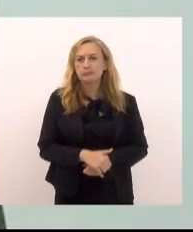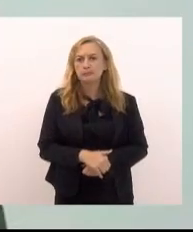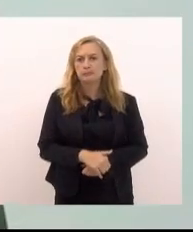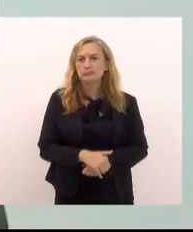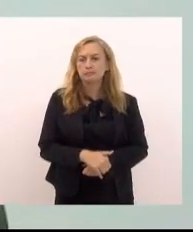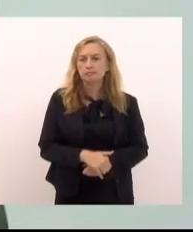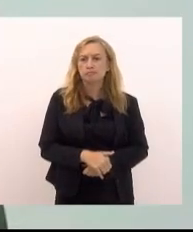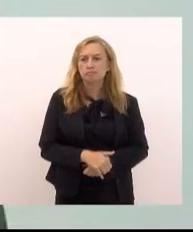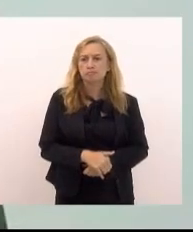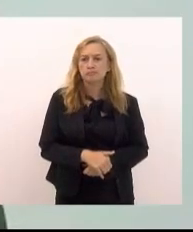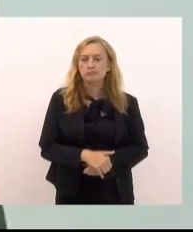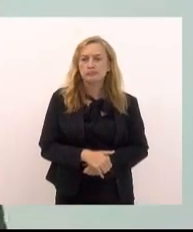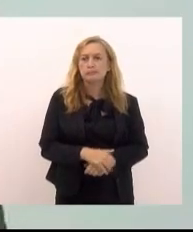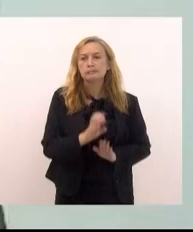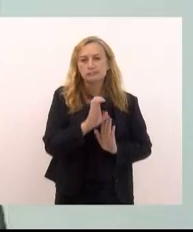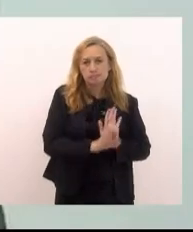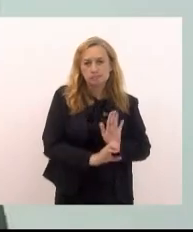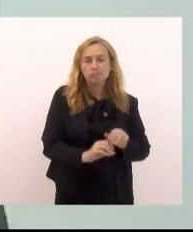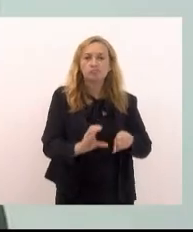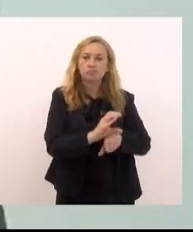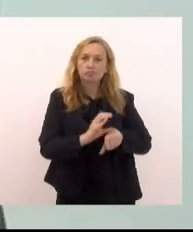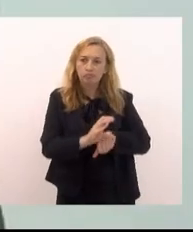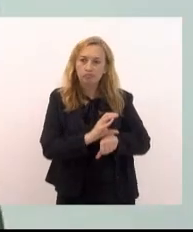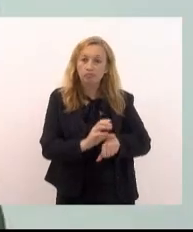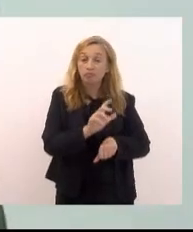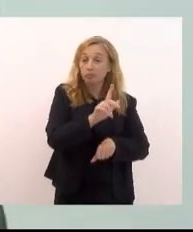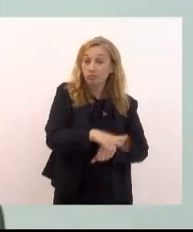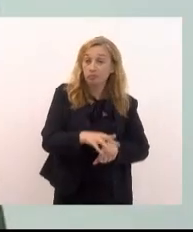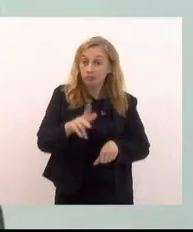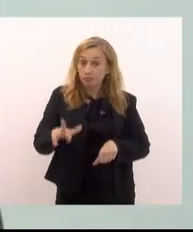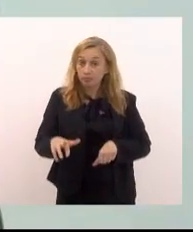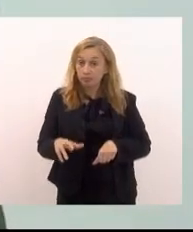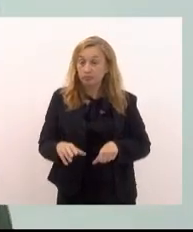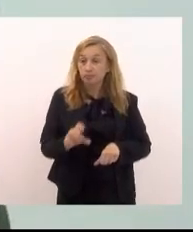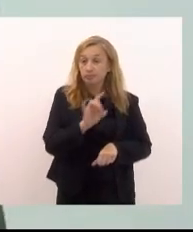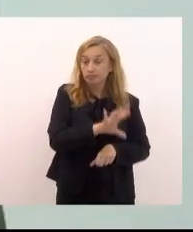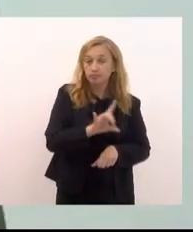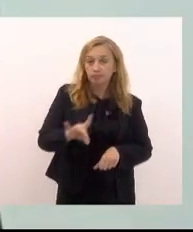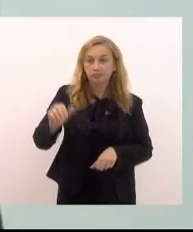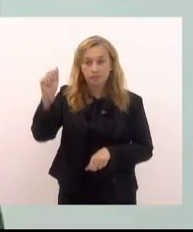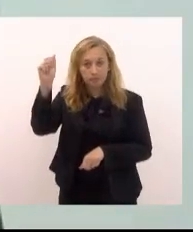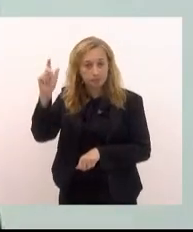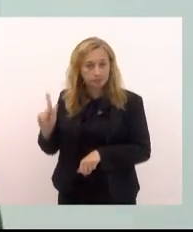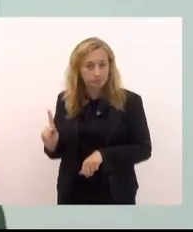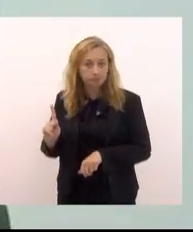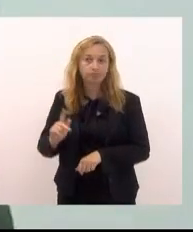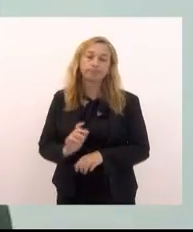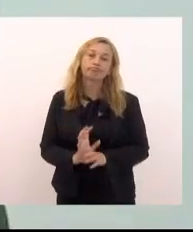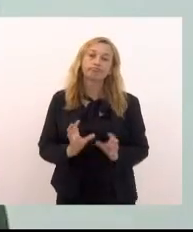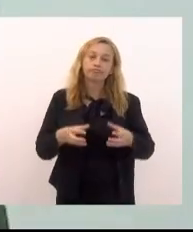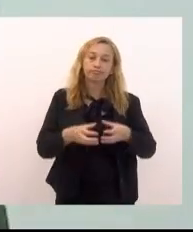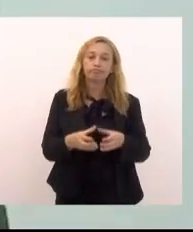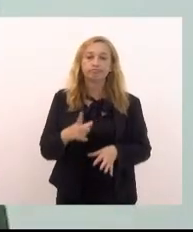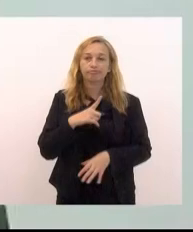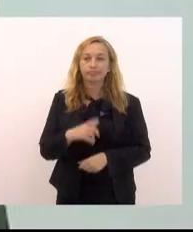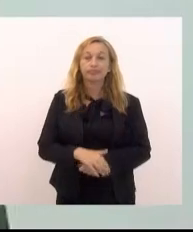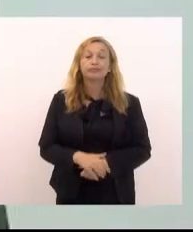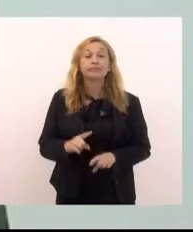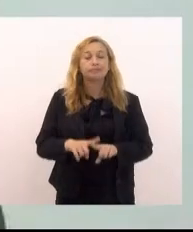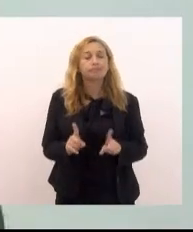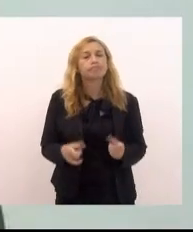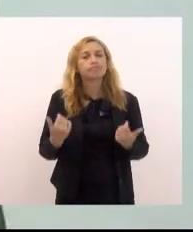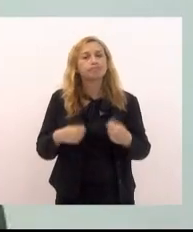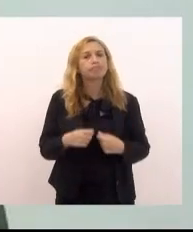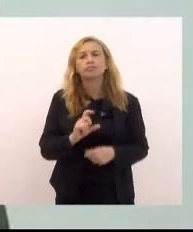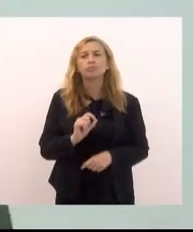função das emendas constitucionais diferenciadas que cada aposentadoria, um conjunto de aposentadorias tem. Mas teria que